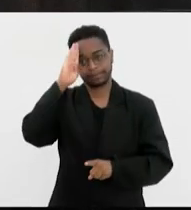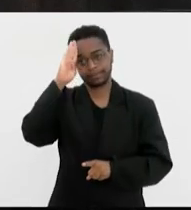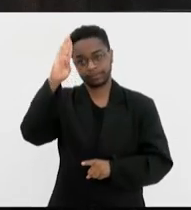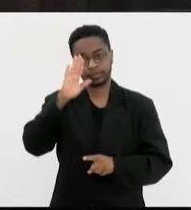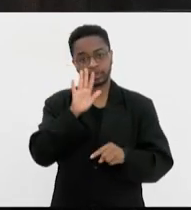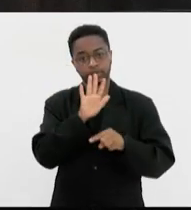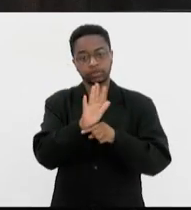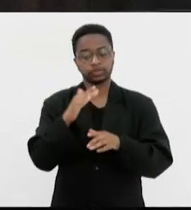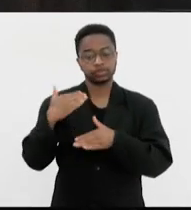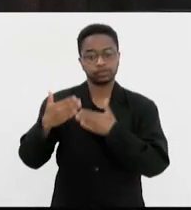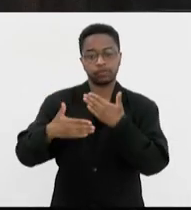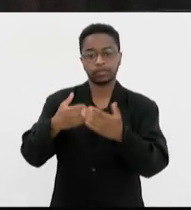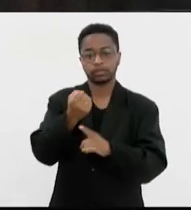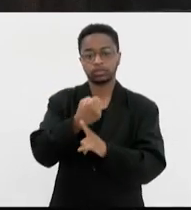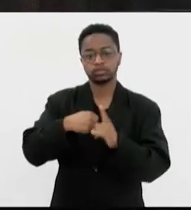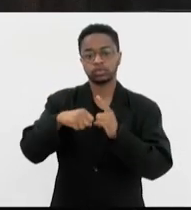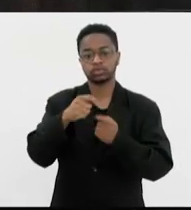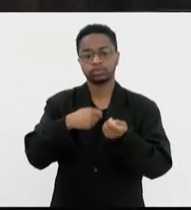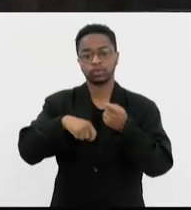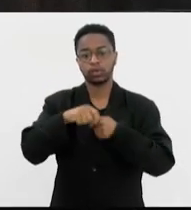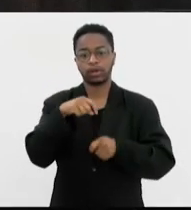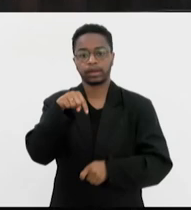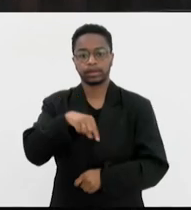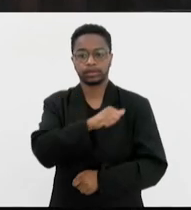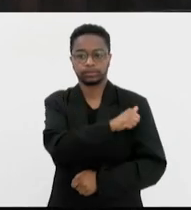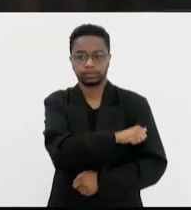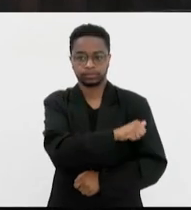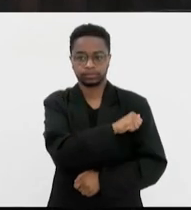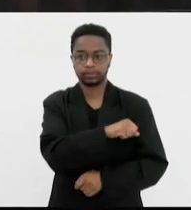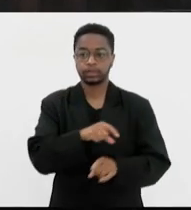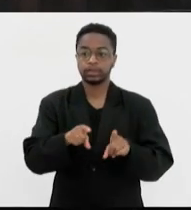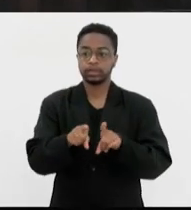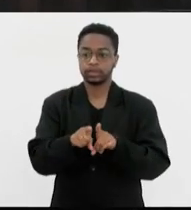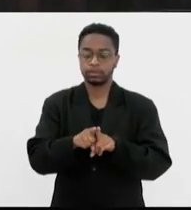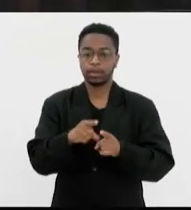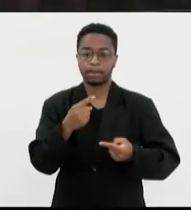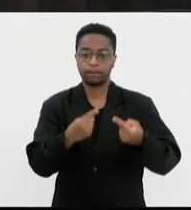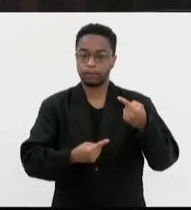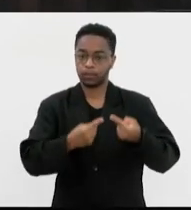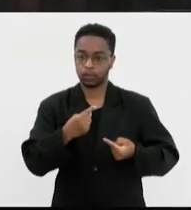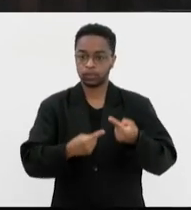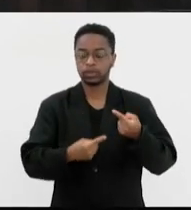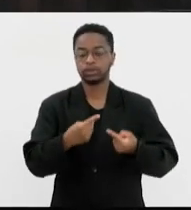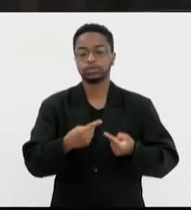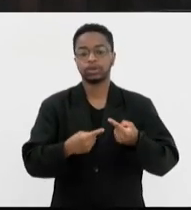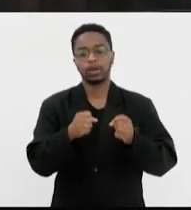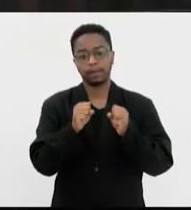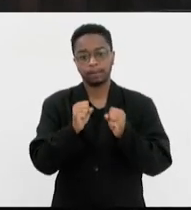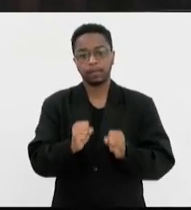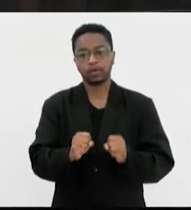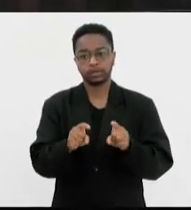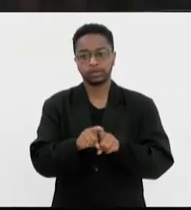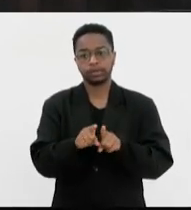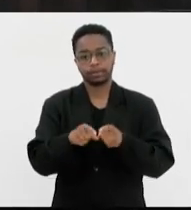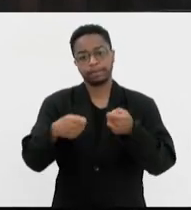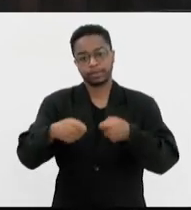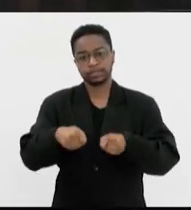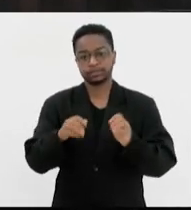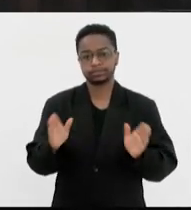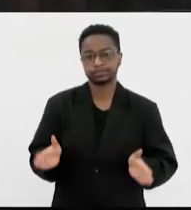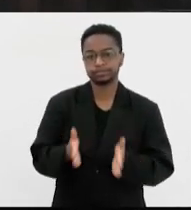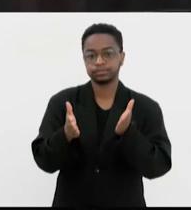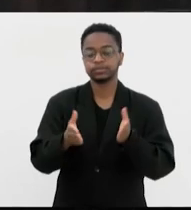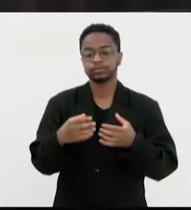desenvolvimento socioeconômico do Estado. E bem como essas políticas, elas podem e devem promover o